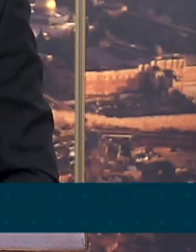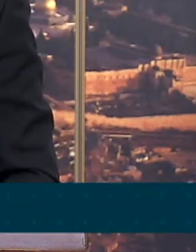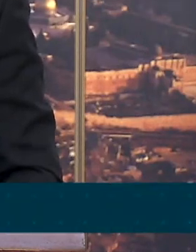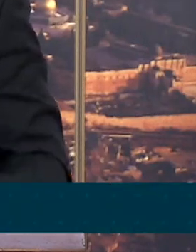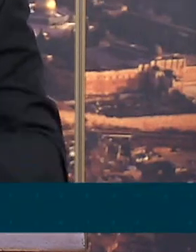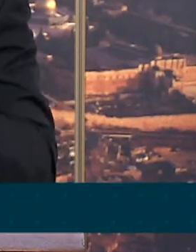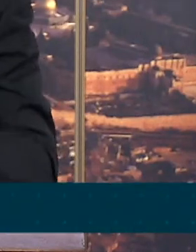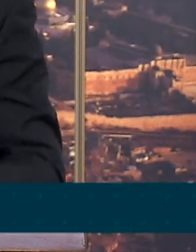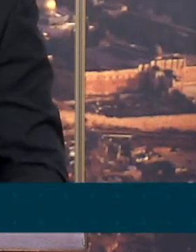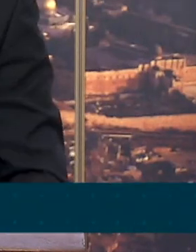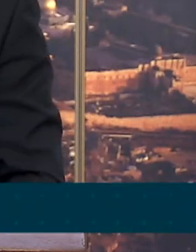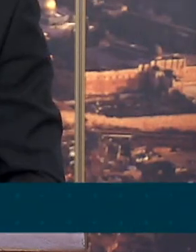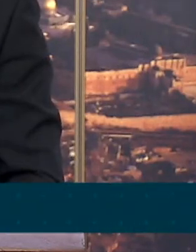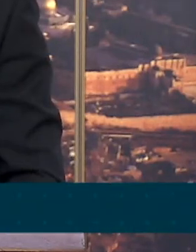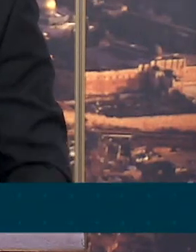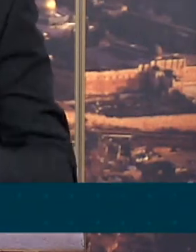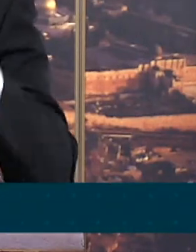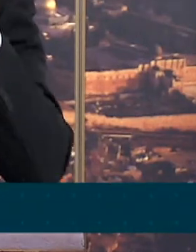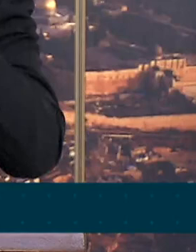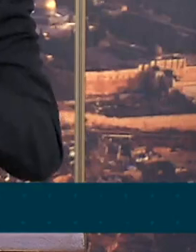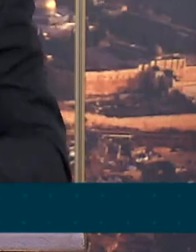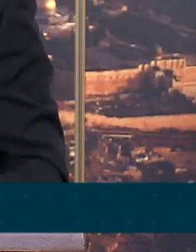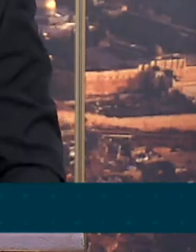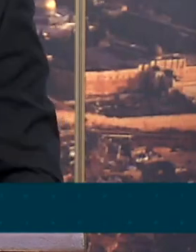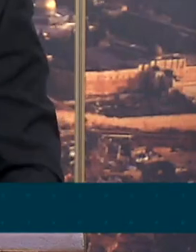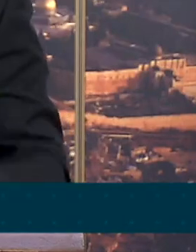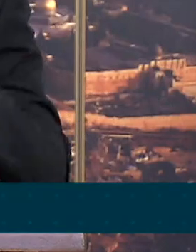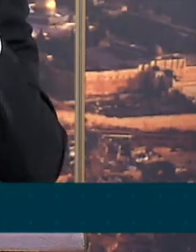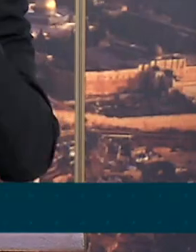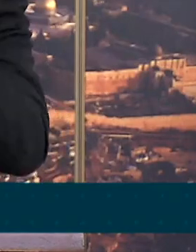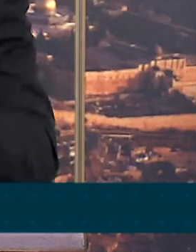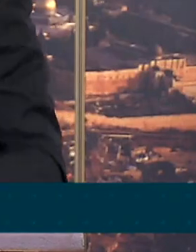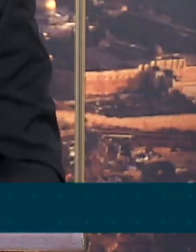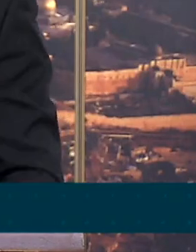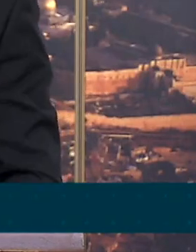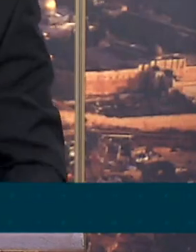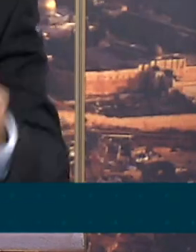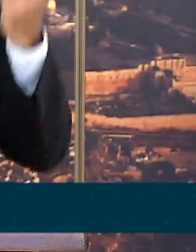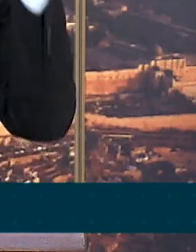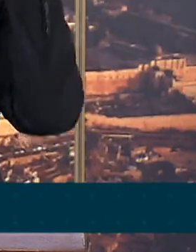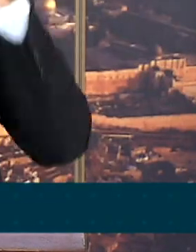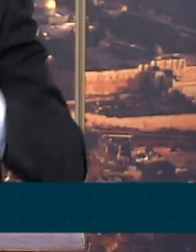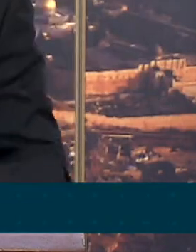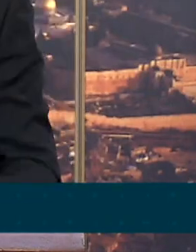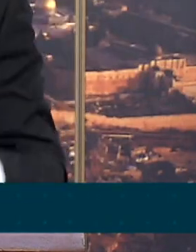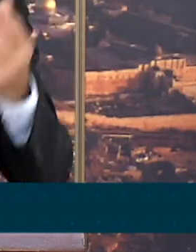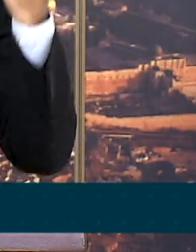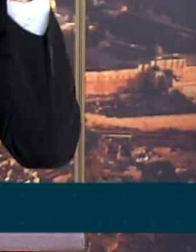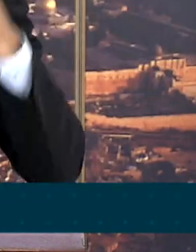1.400 cestas básicas, que já 1.400